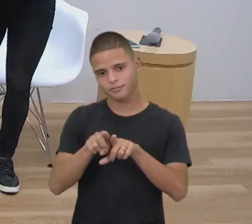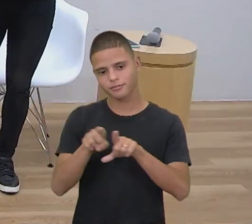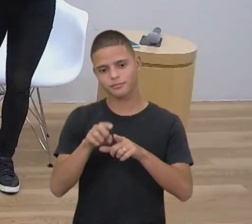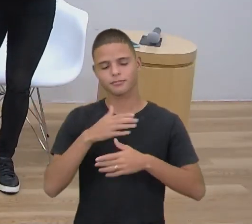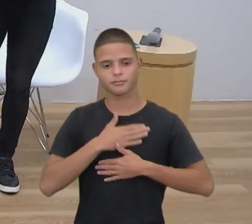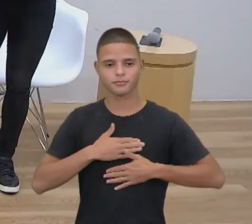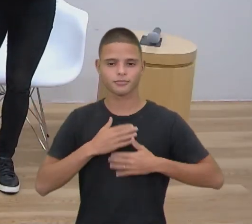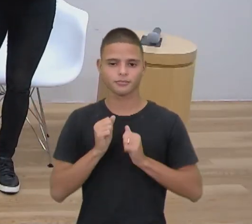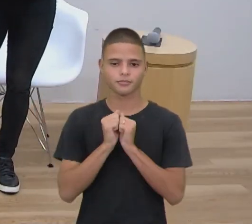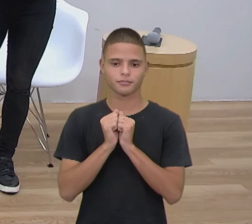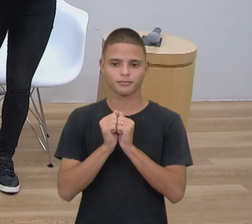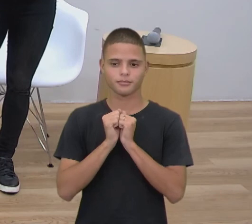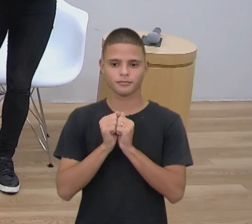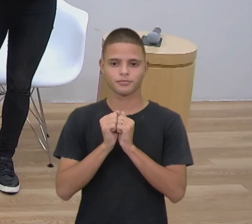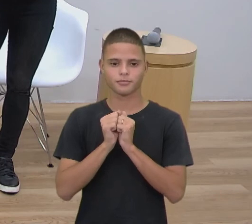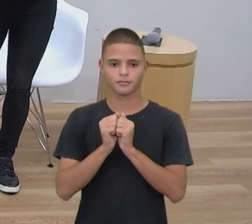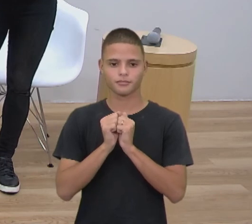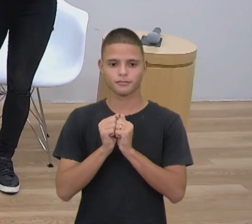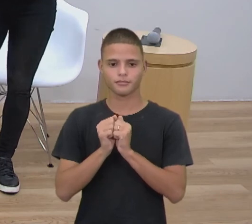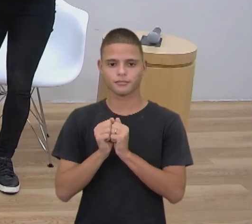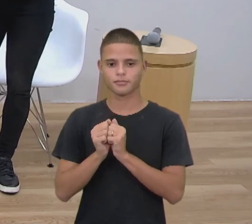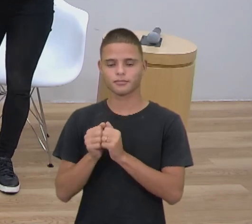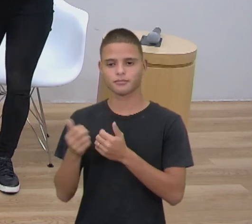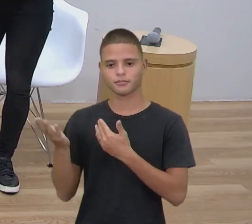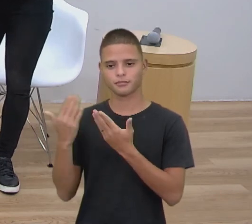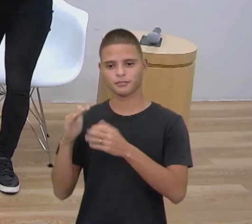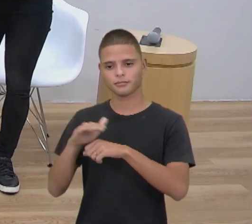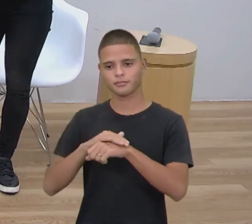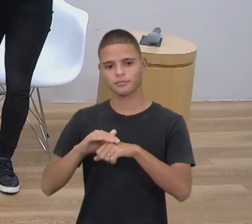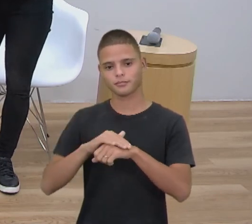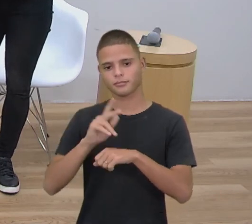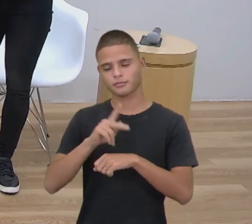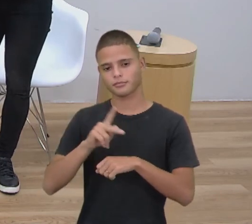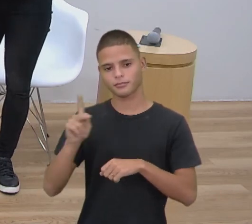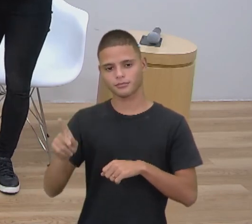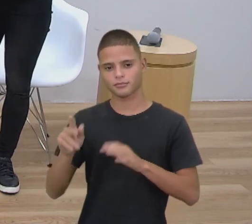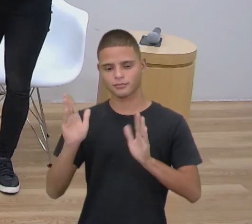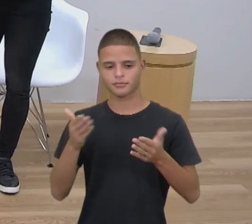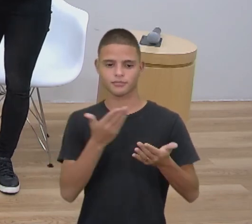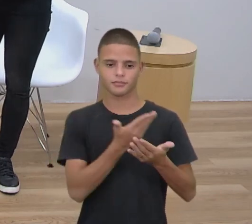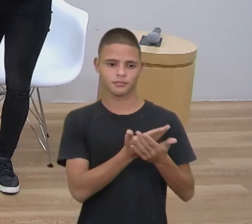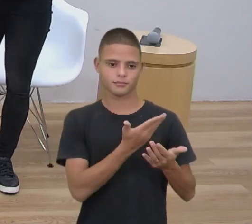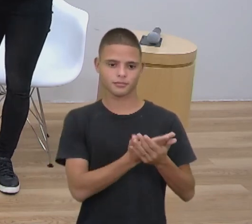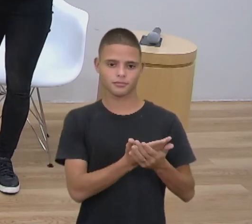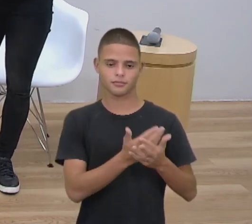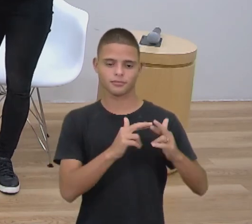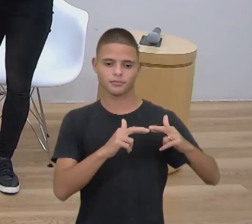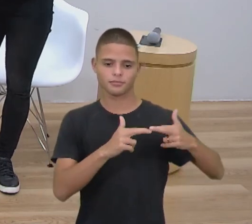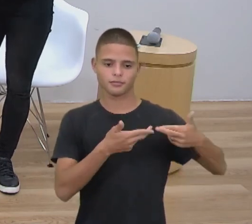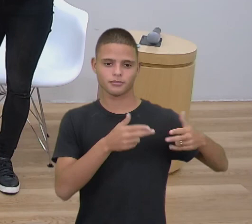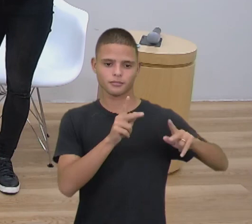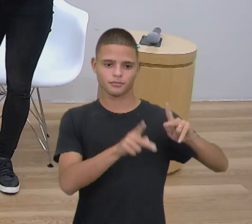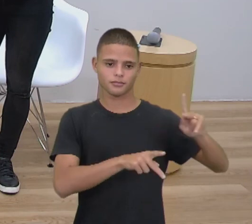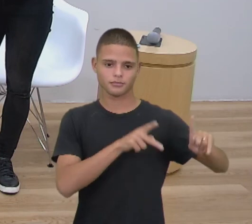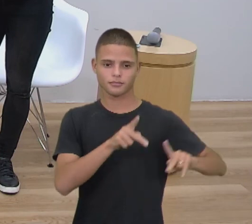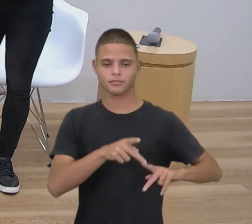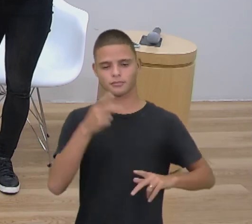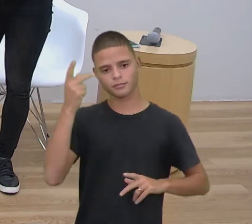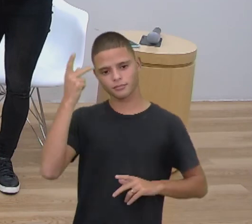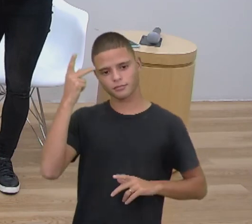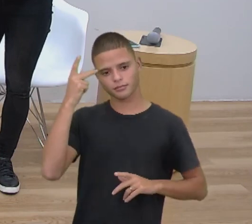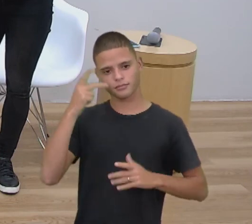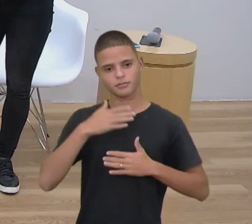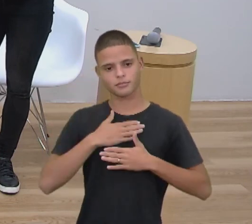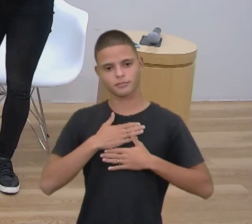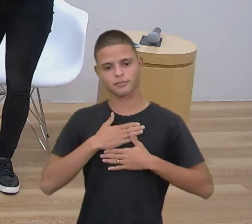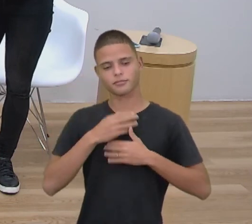é um prazer imenso estar aqui. Eu até comentei com a professora no início, eu fui aluna da rede pública aqui de São Paulo, então para mim estar aqui é